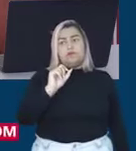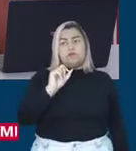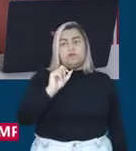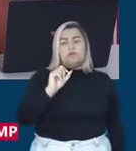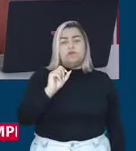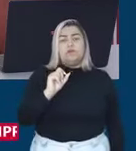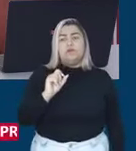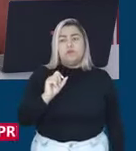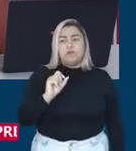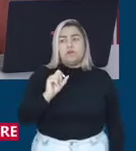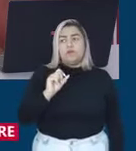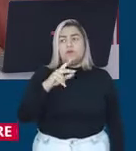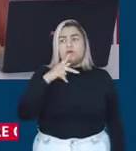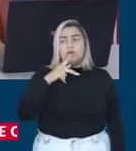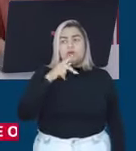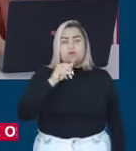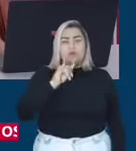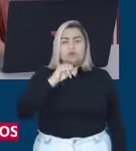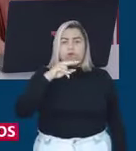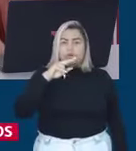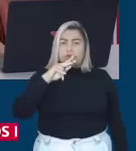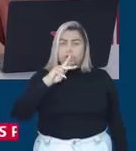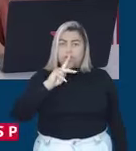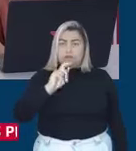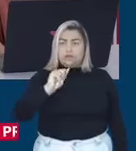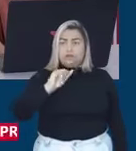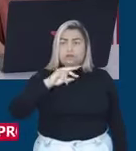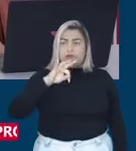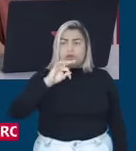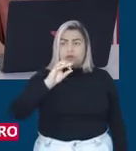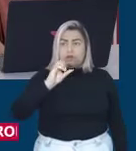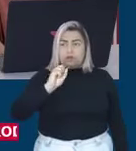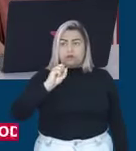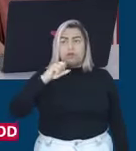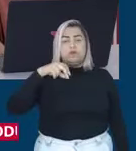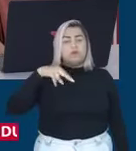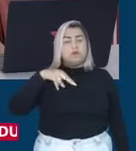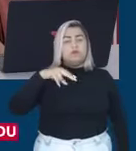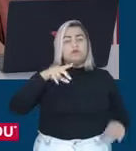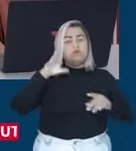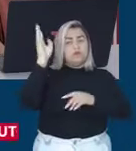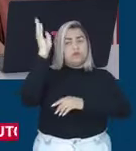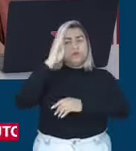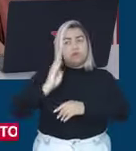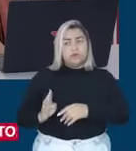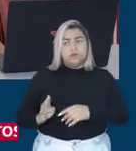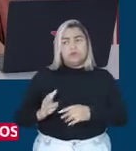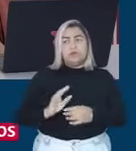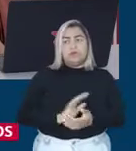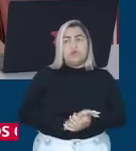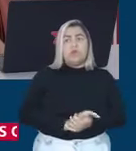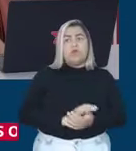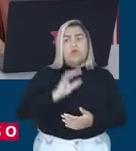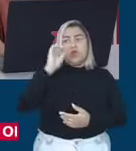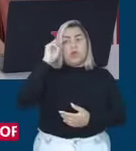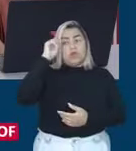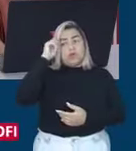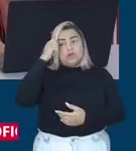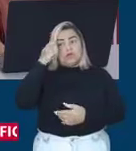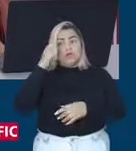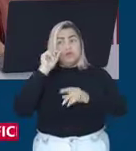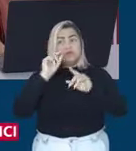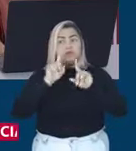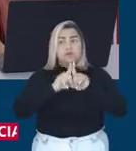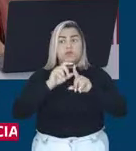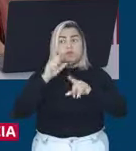a pronúncia está correta, Spike Lee mesmo, aquele grande produtor, uma vez ele esteve no Brasil, e ele veio me entrevistar porque eu era o único negro que naquele período estava